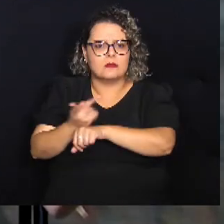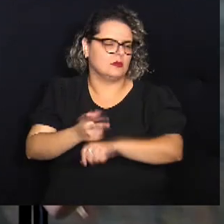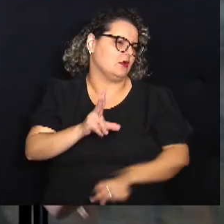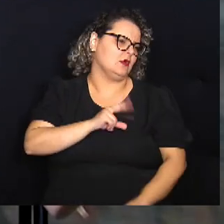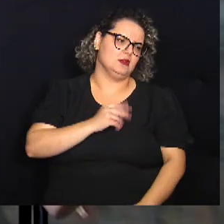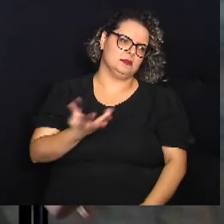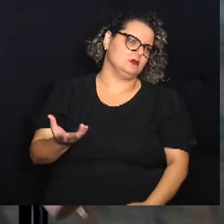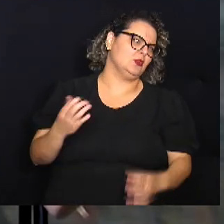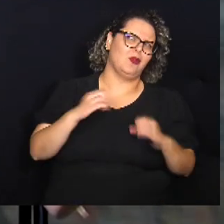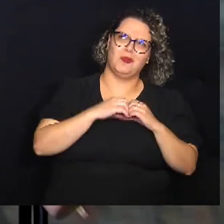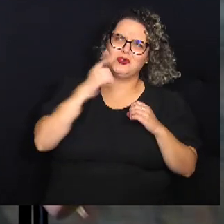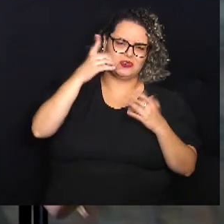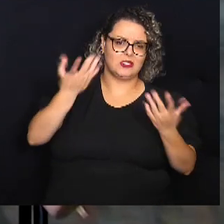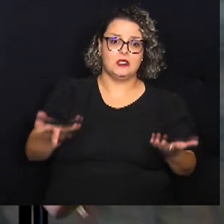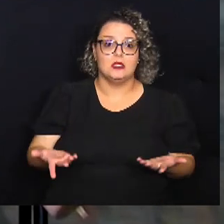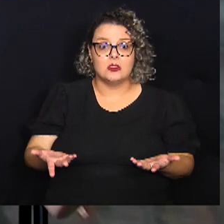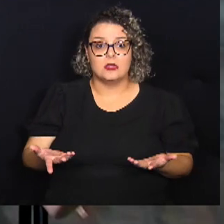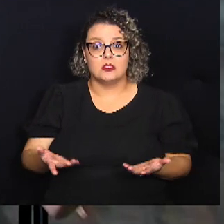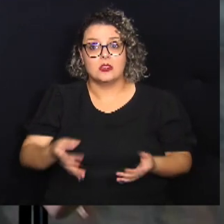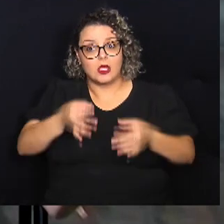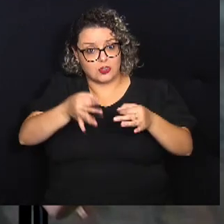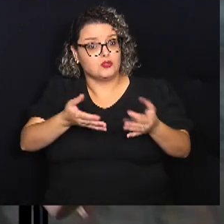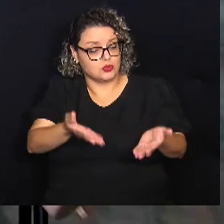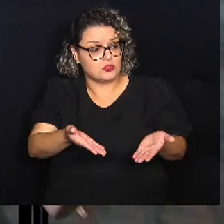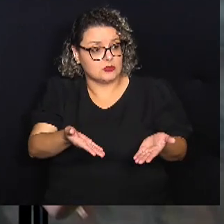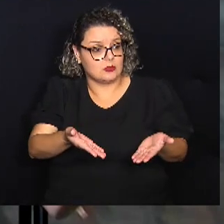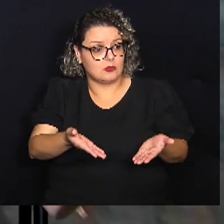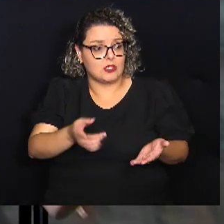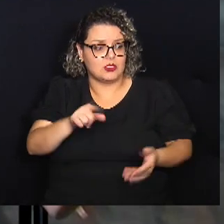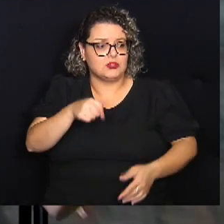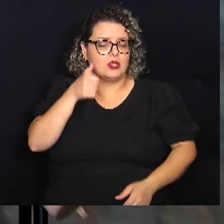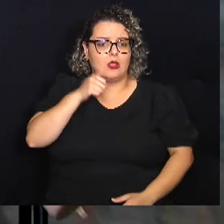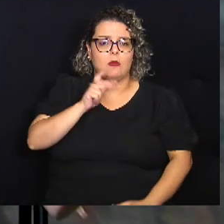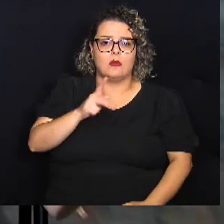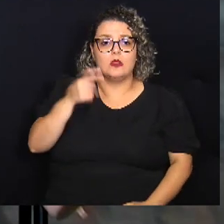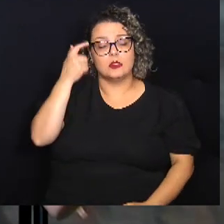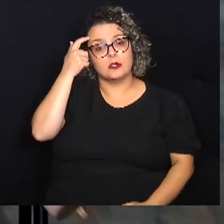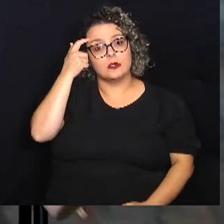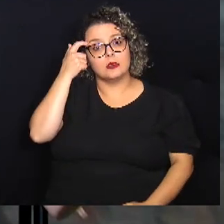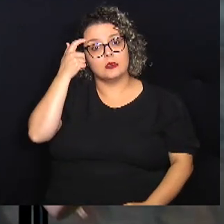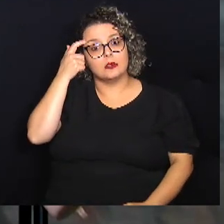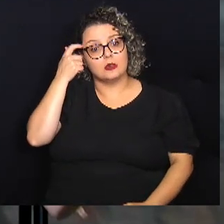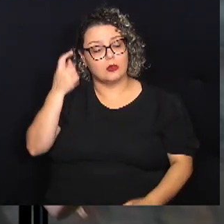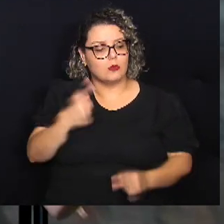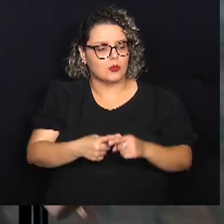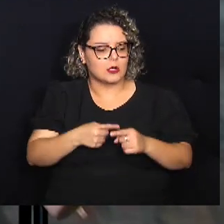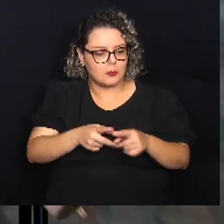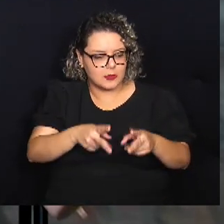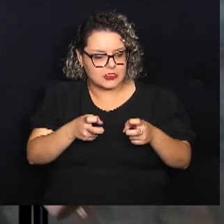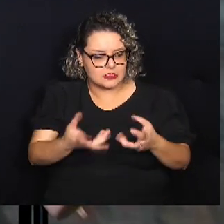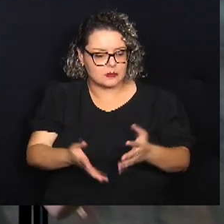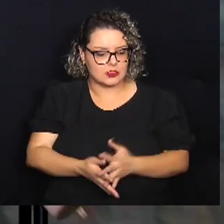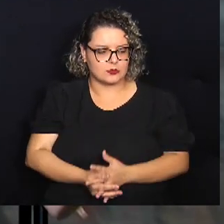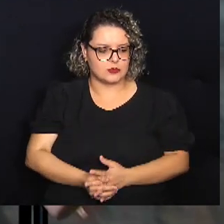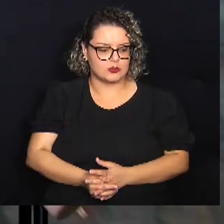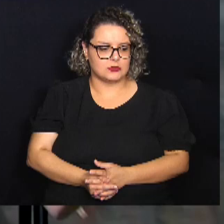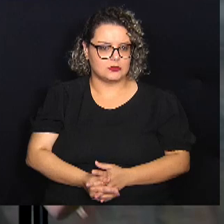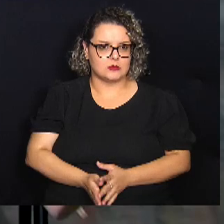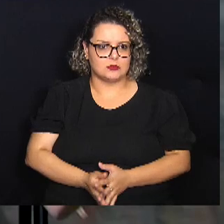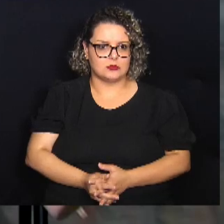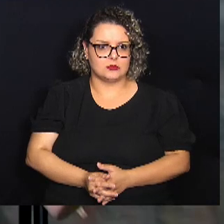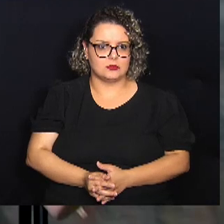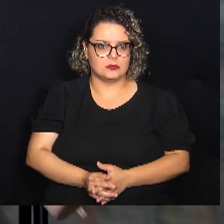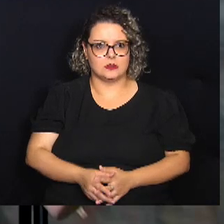Deus. Não, e é justamente isso, né, professora? Porque a gente percebe, tipo,